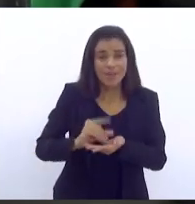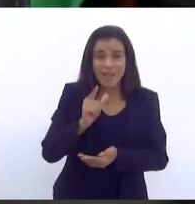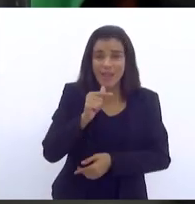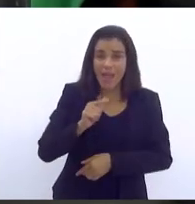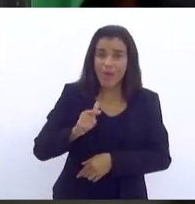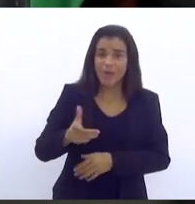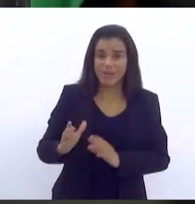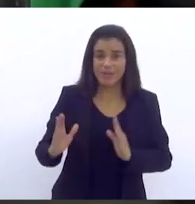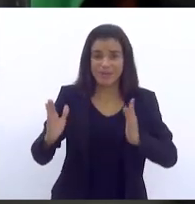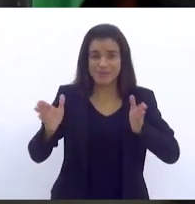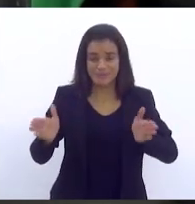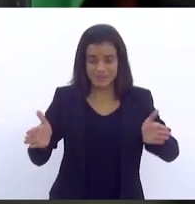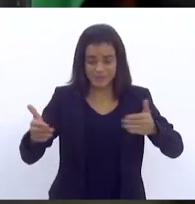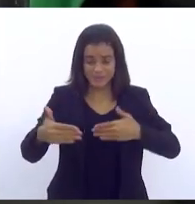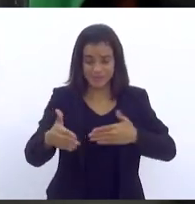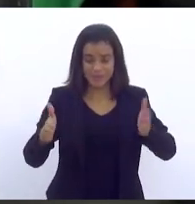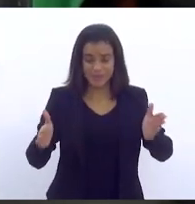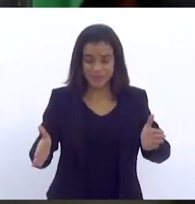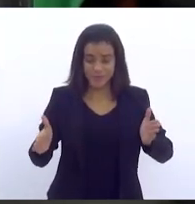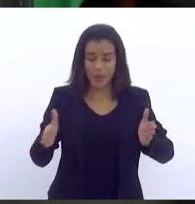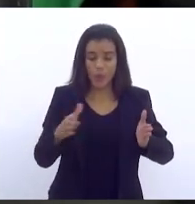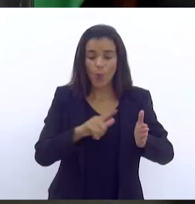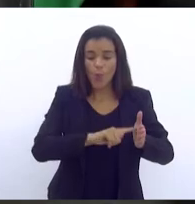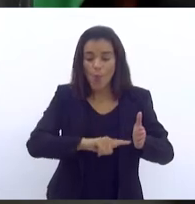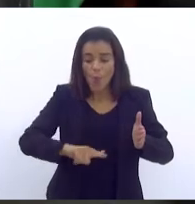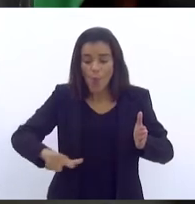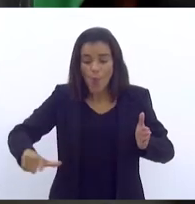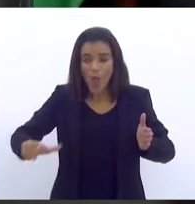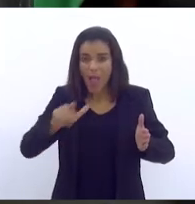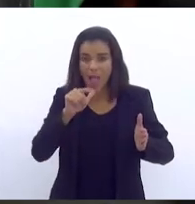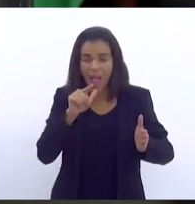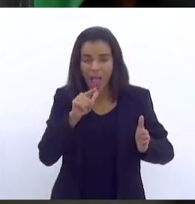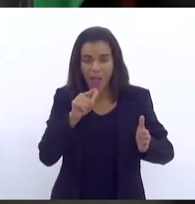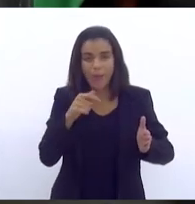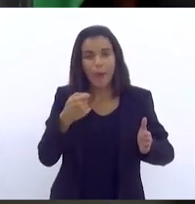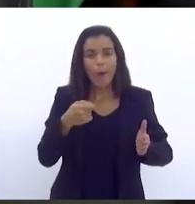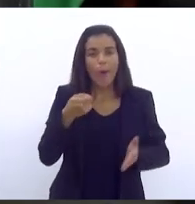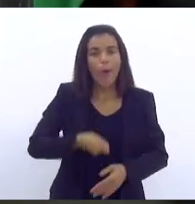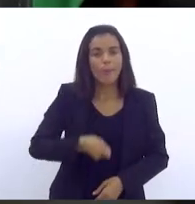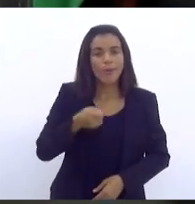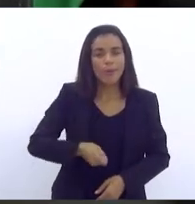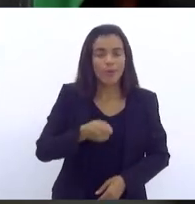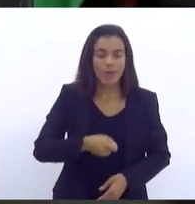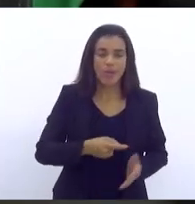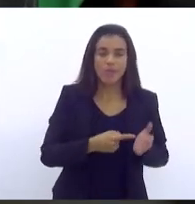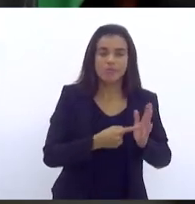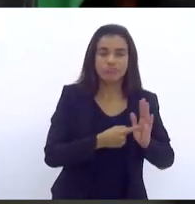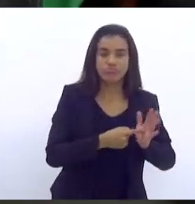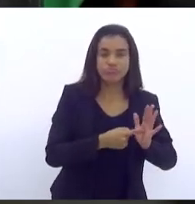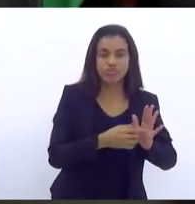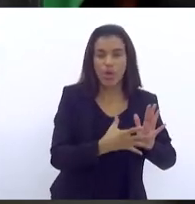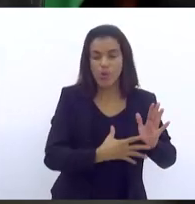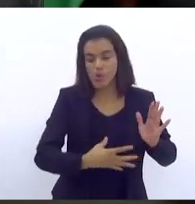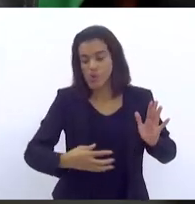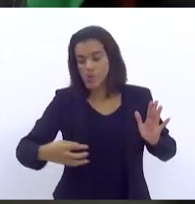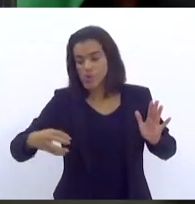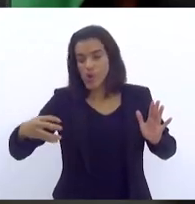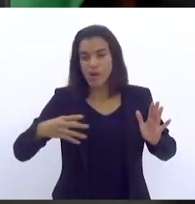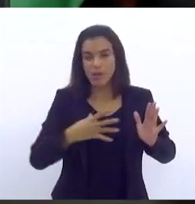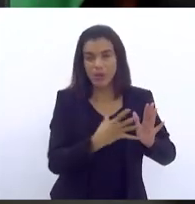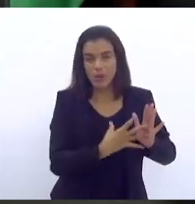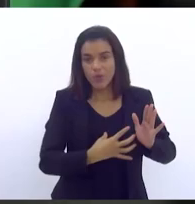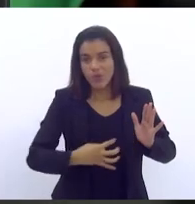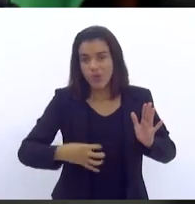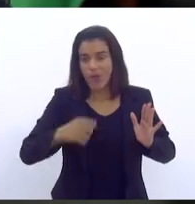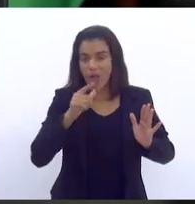que nos obrigou a ter a bomba dentro das nossas casas e a bomba das nossas casas combinou com um outro problema que hoje